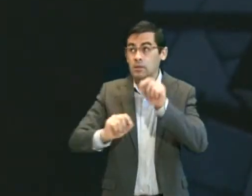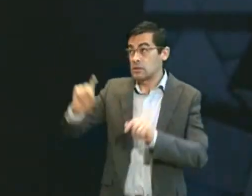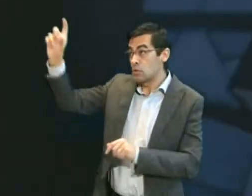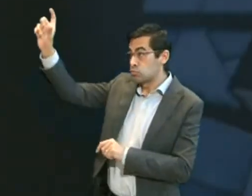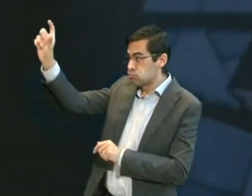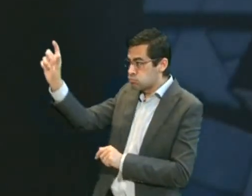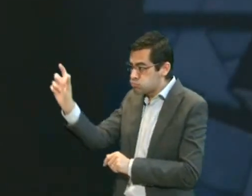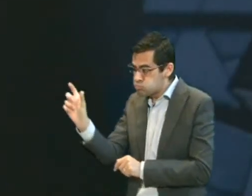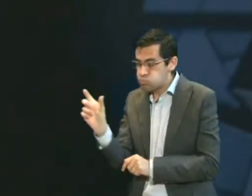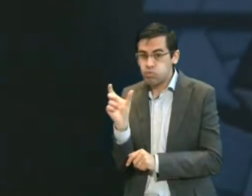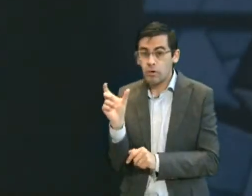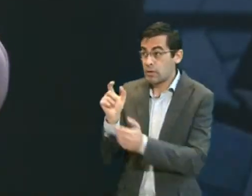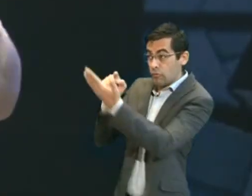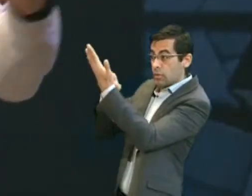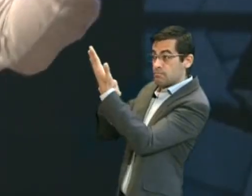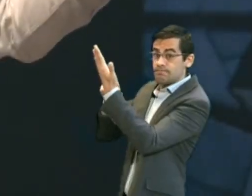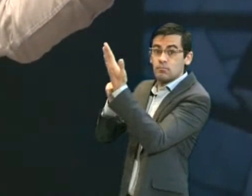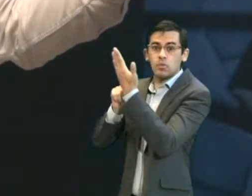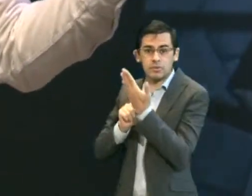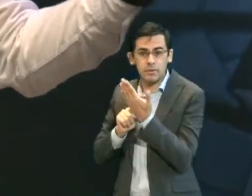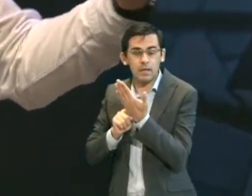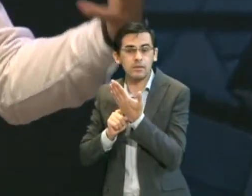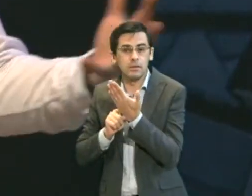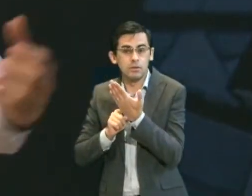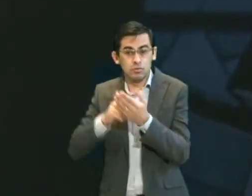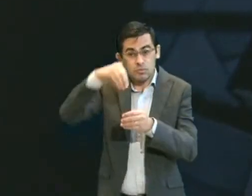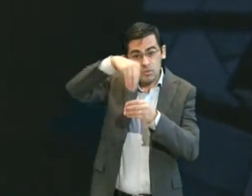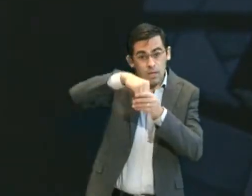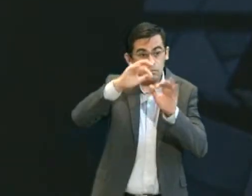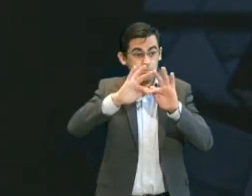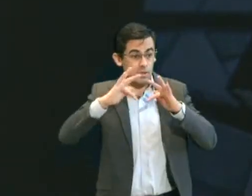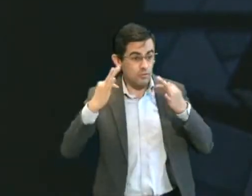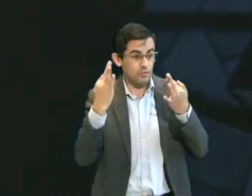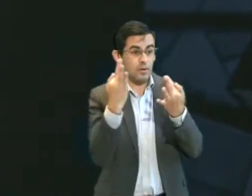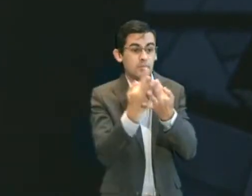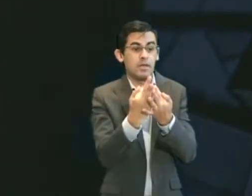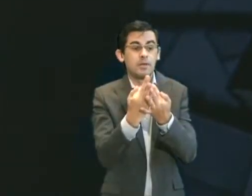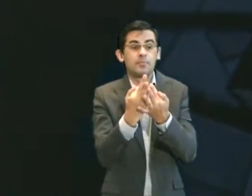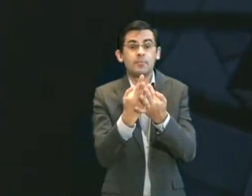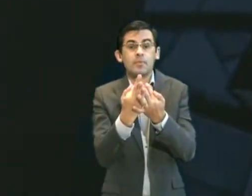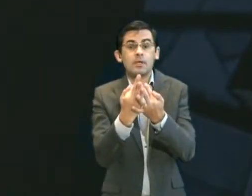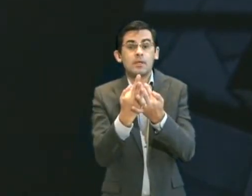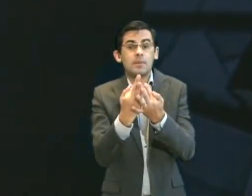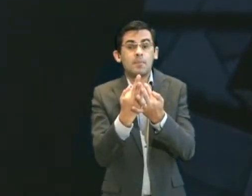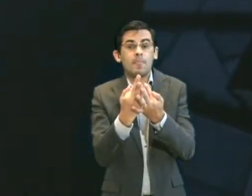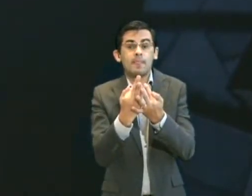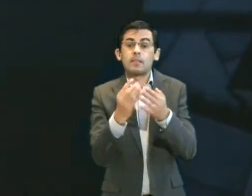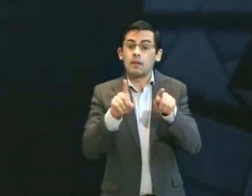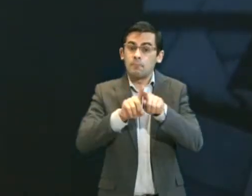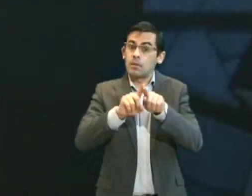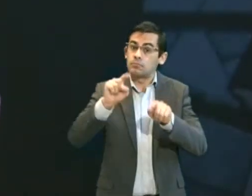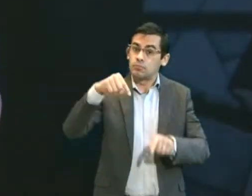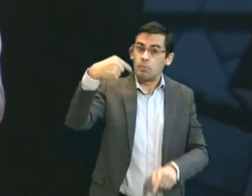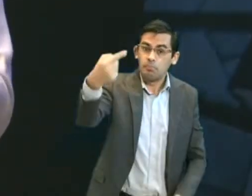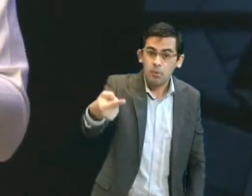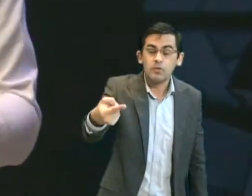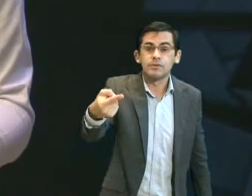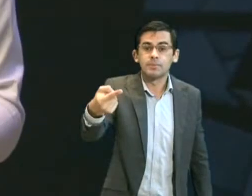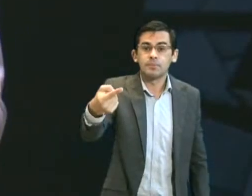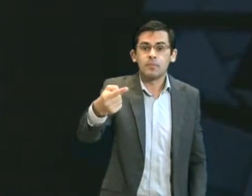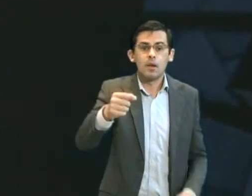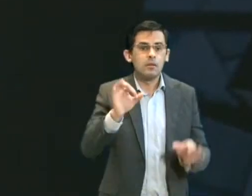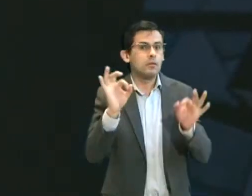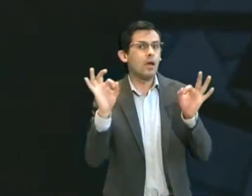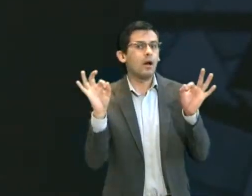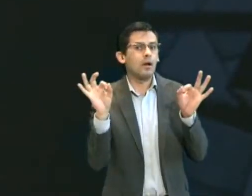de Deus que foi revelada no seio da família, e depois para ele de novo também. E ele